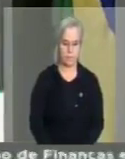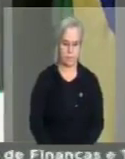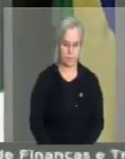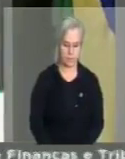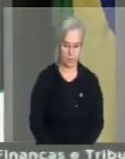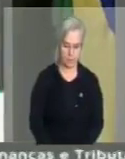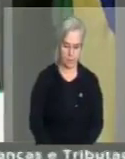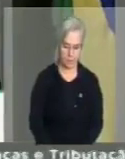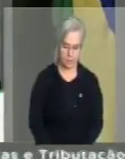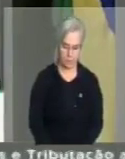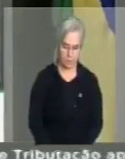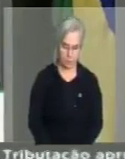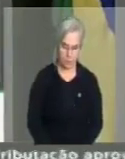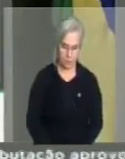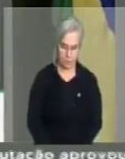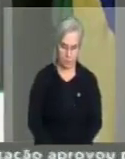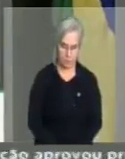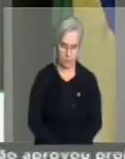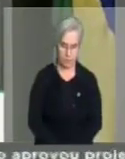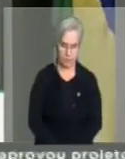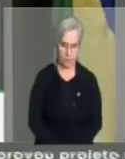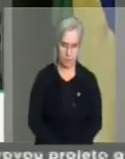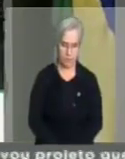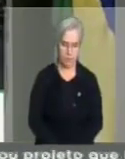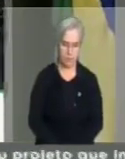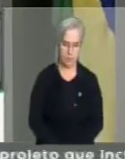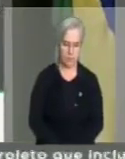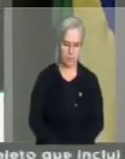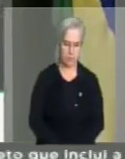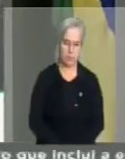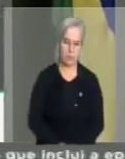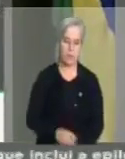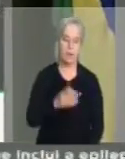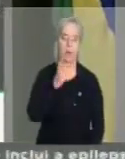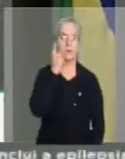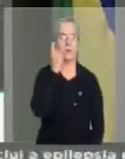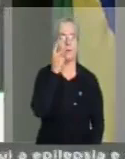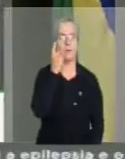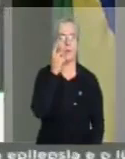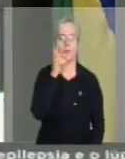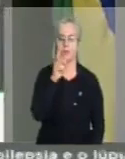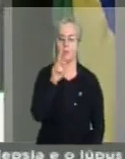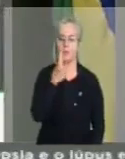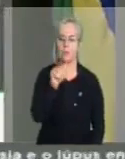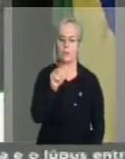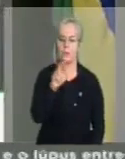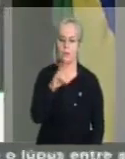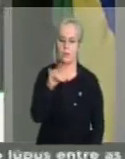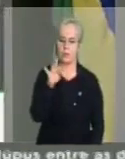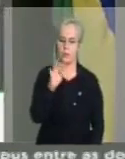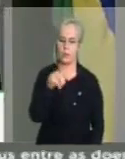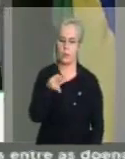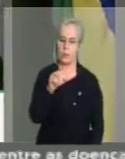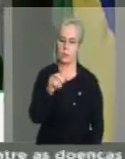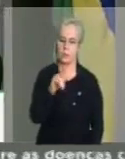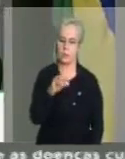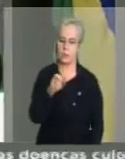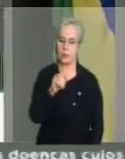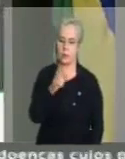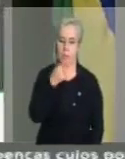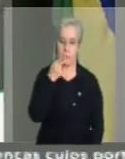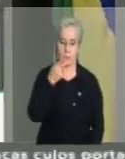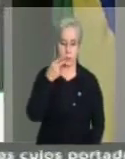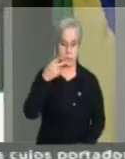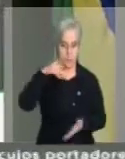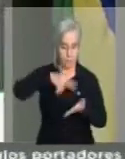banqueiros! Senhor presidente, essa maioria conta com o parlamento que está fazendo o seu papel com dignidade e